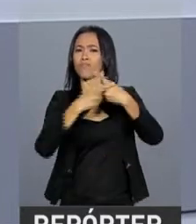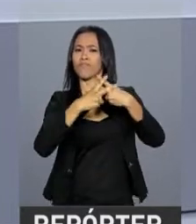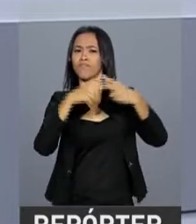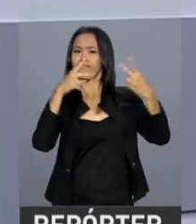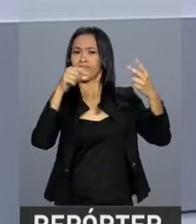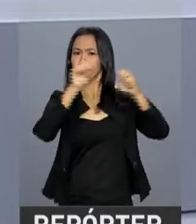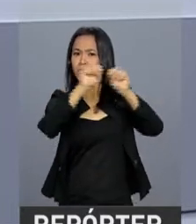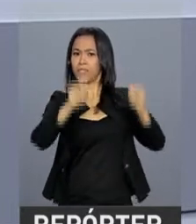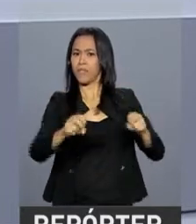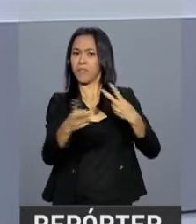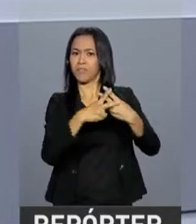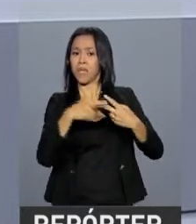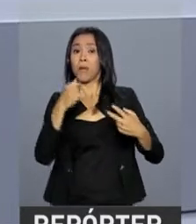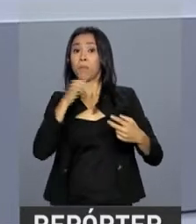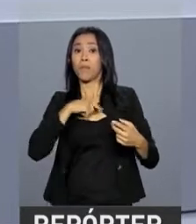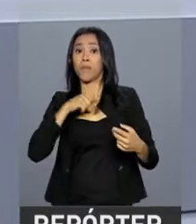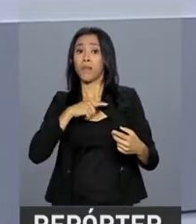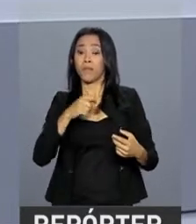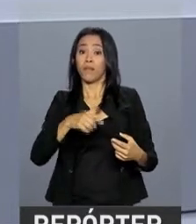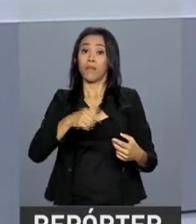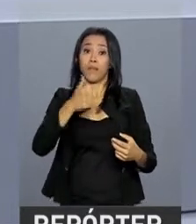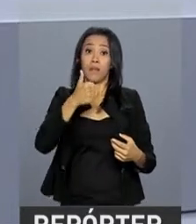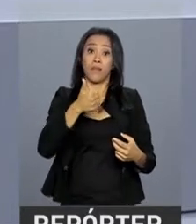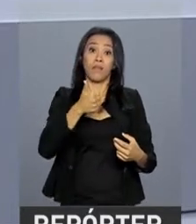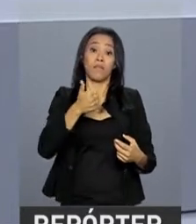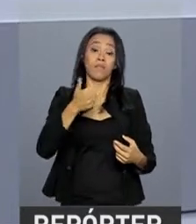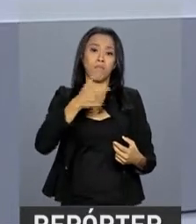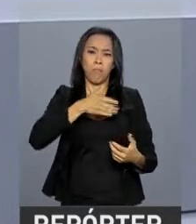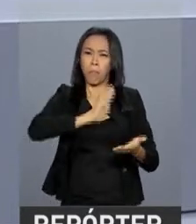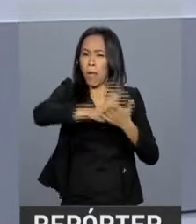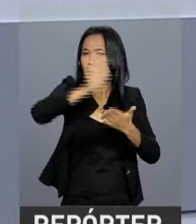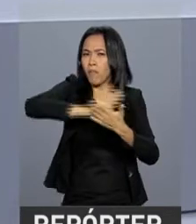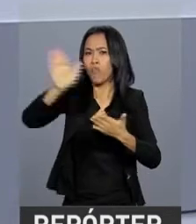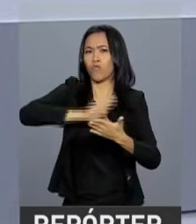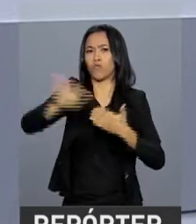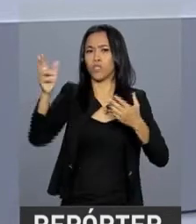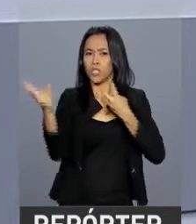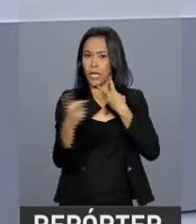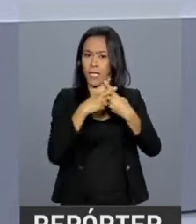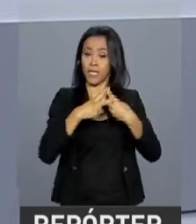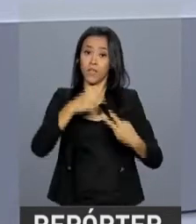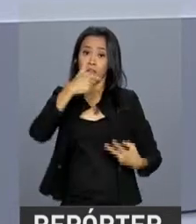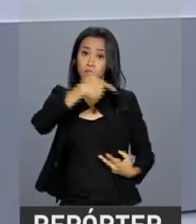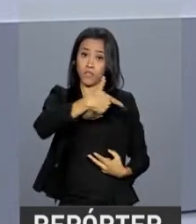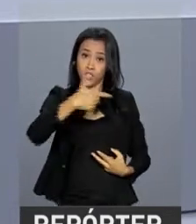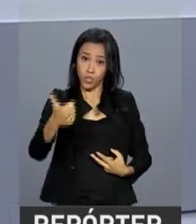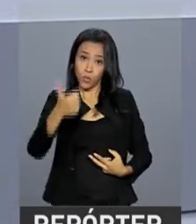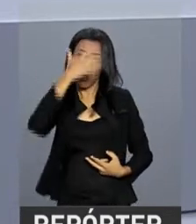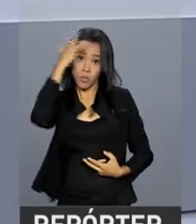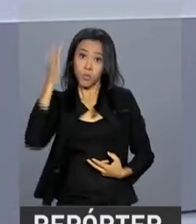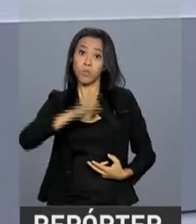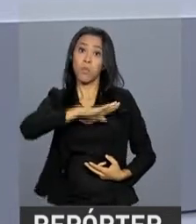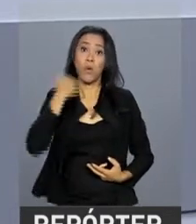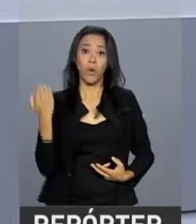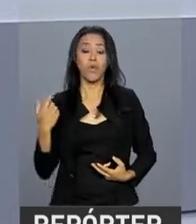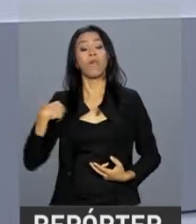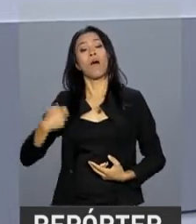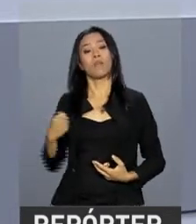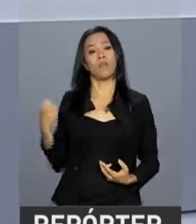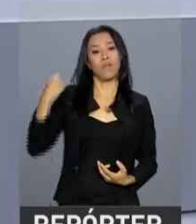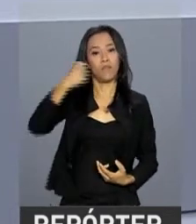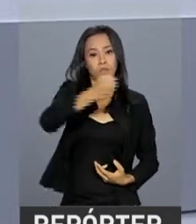terça-feira presos tentaram fugir do local vinte e uma pessoas morreram o ministro colocou a polícia federal ea força nacional à disposição